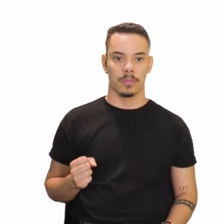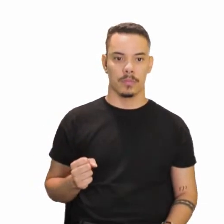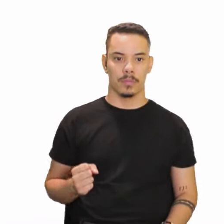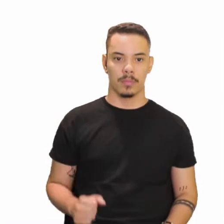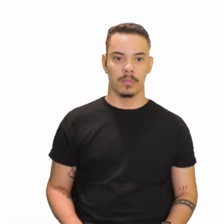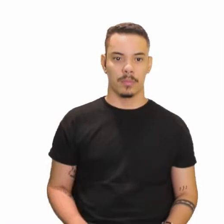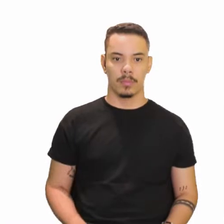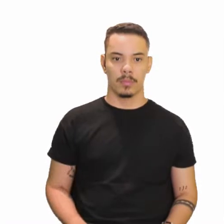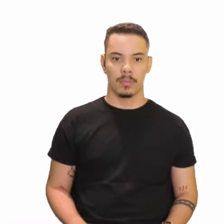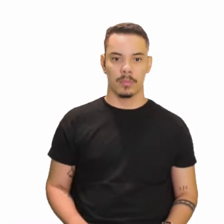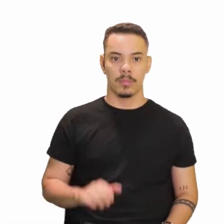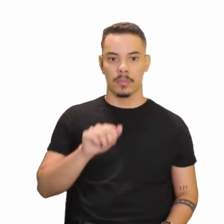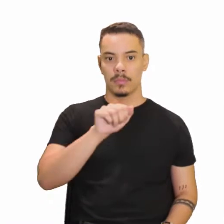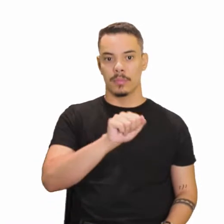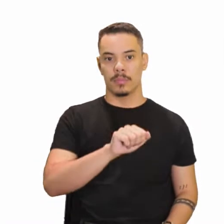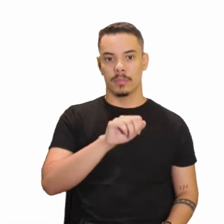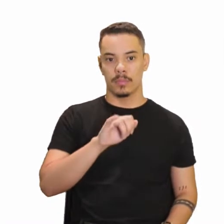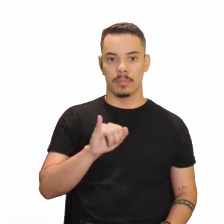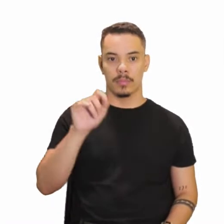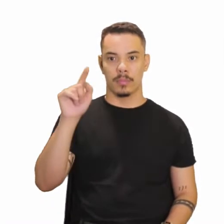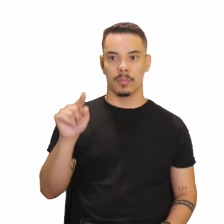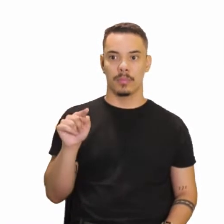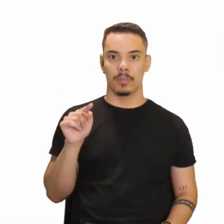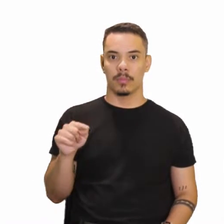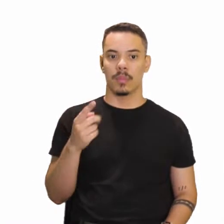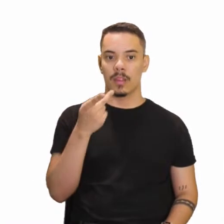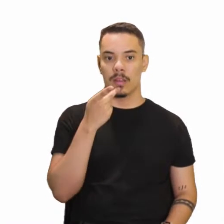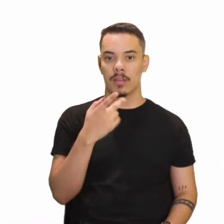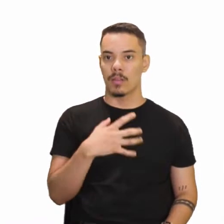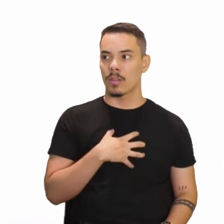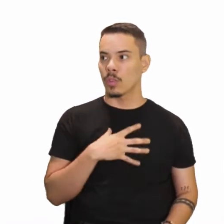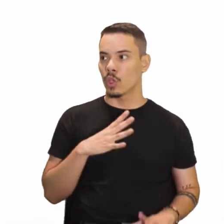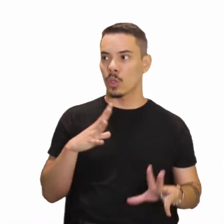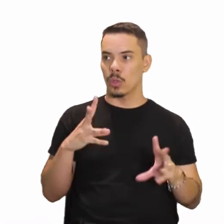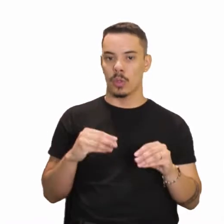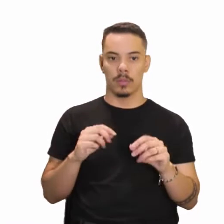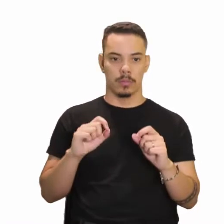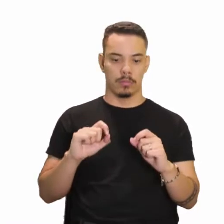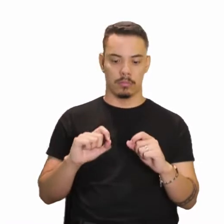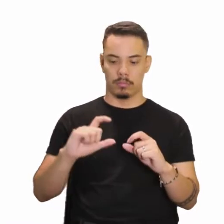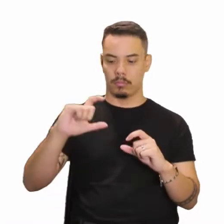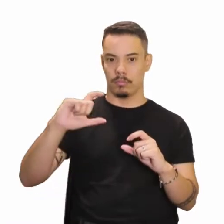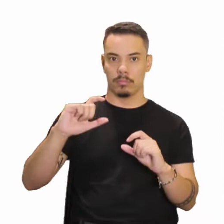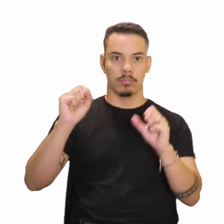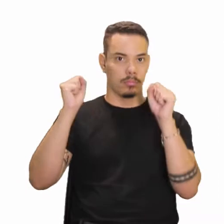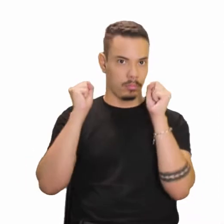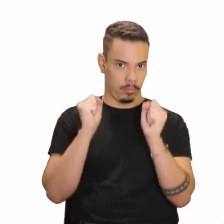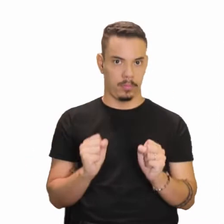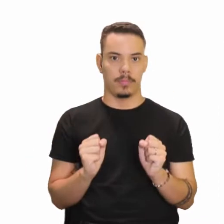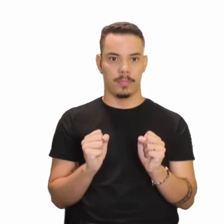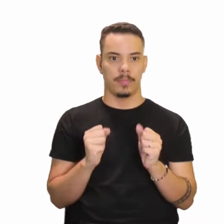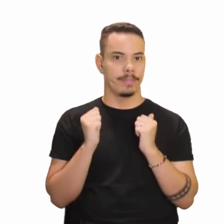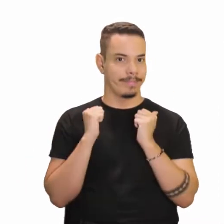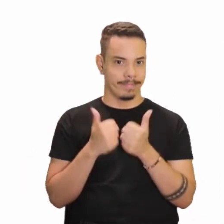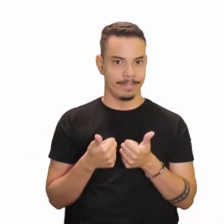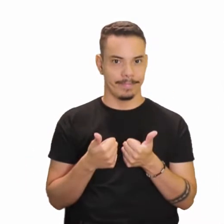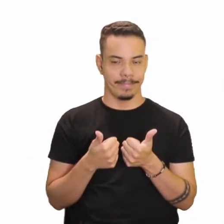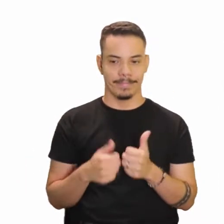bem grande para dizer que tá doendo uma letra toda maiúscula tá bom